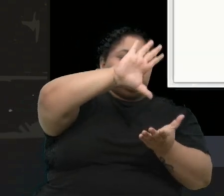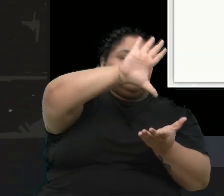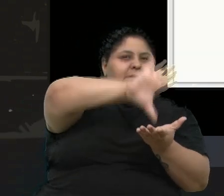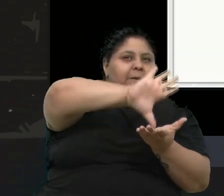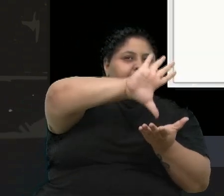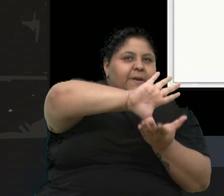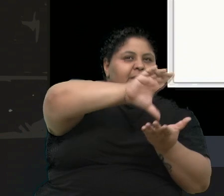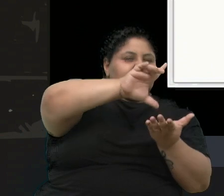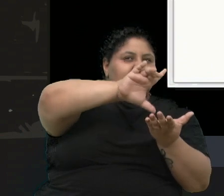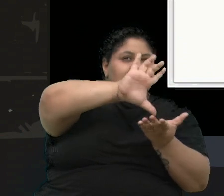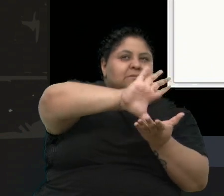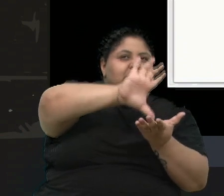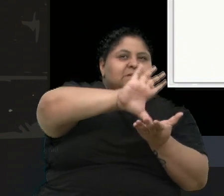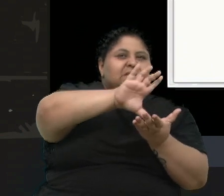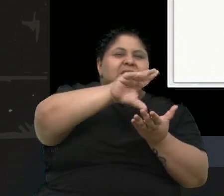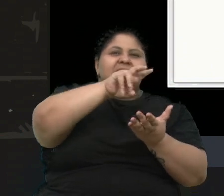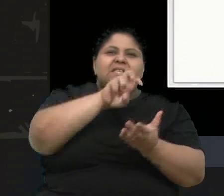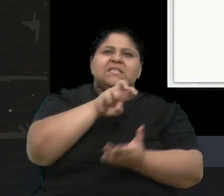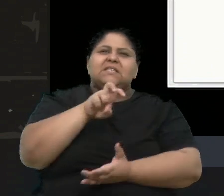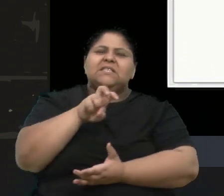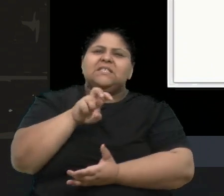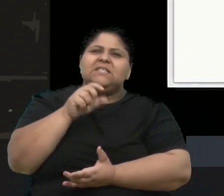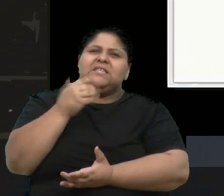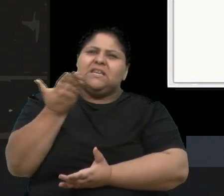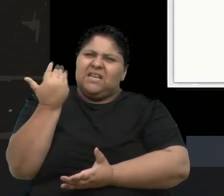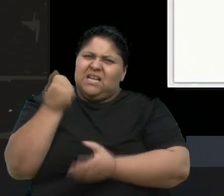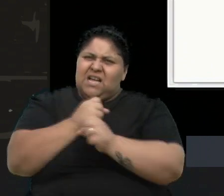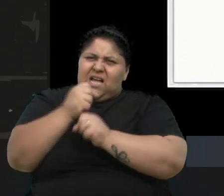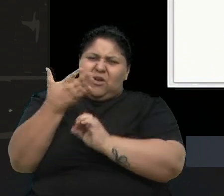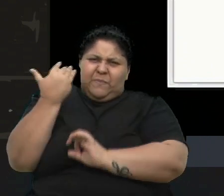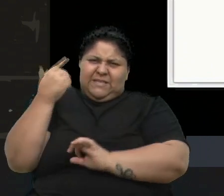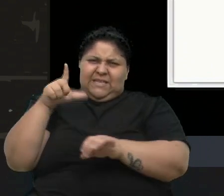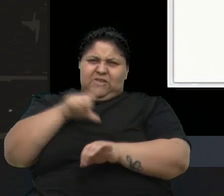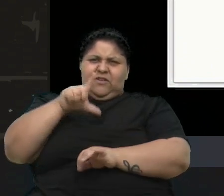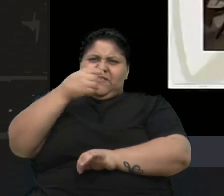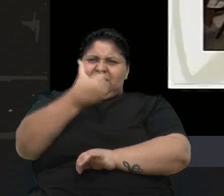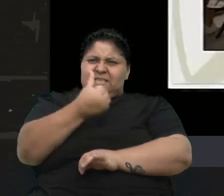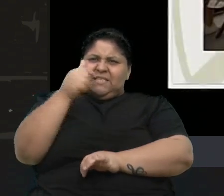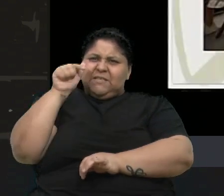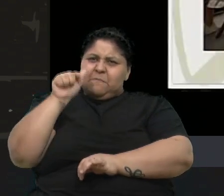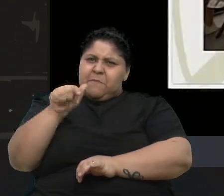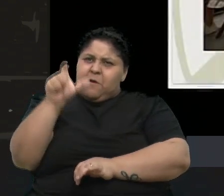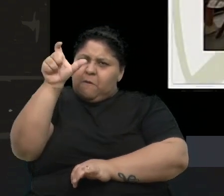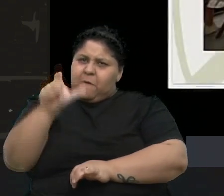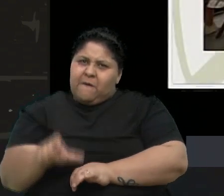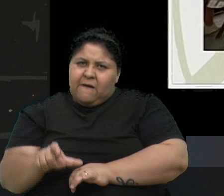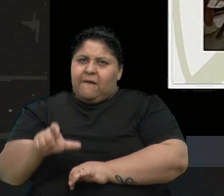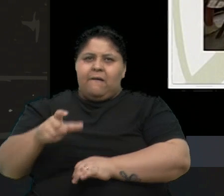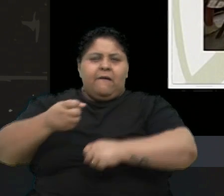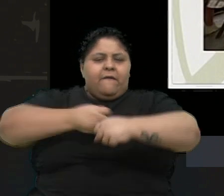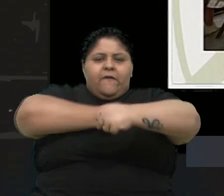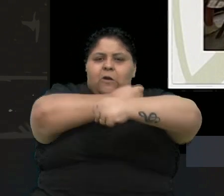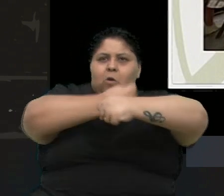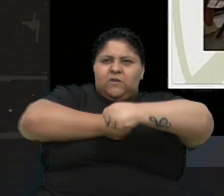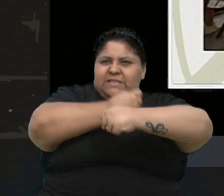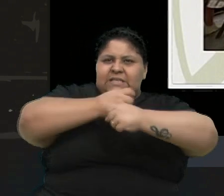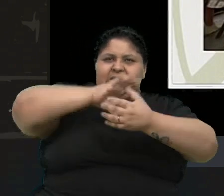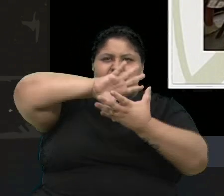envolvidas. No ano passado choveu, teve 6 mil visitantes, né? São cozinhas,